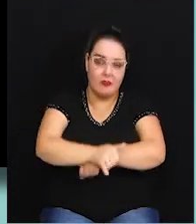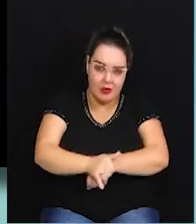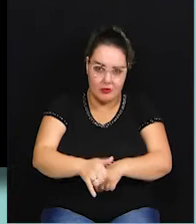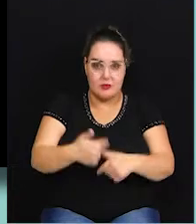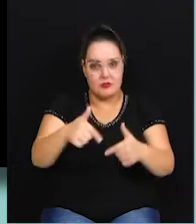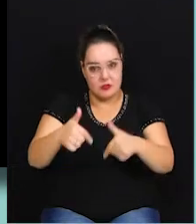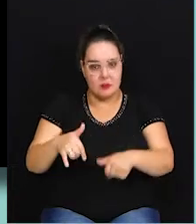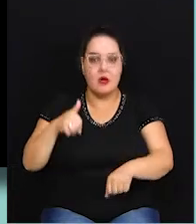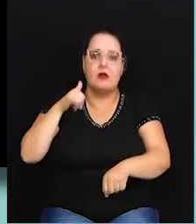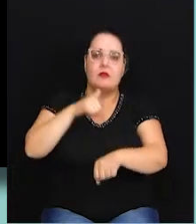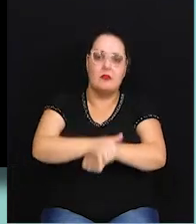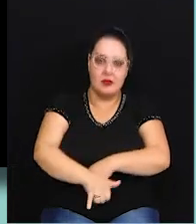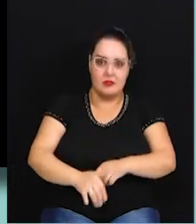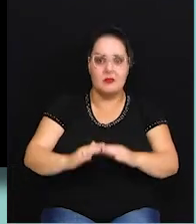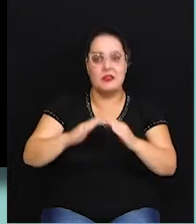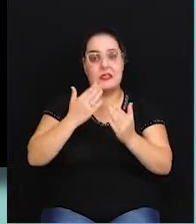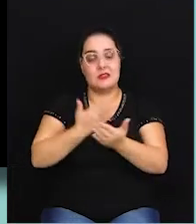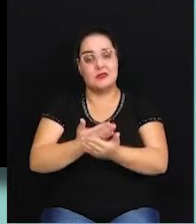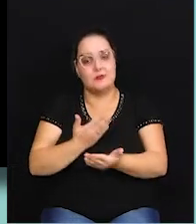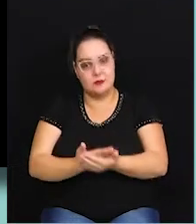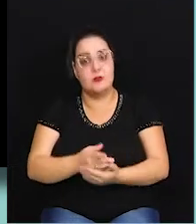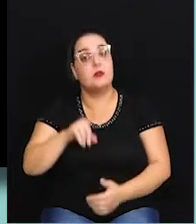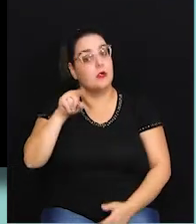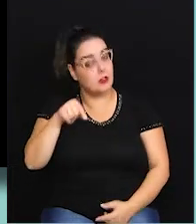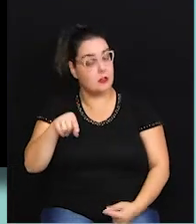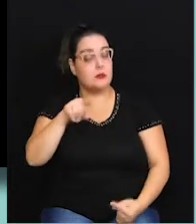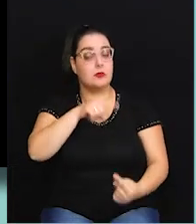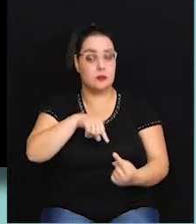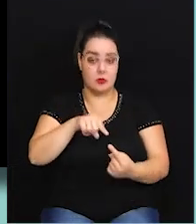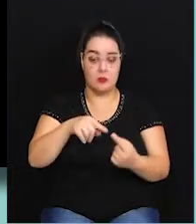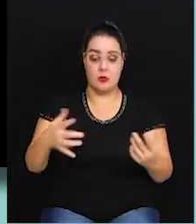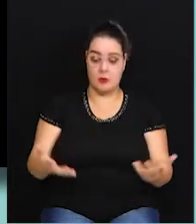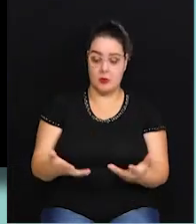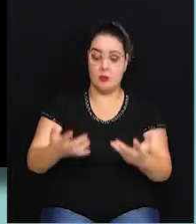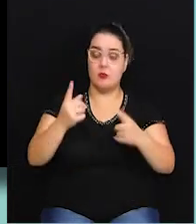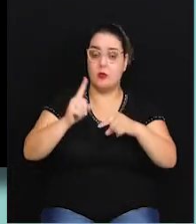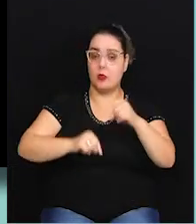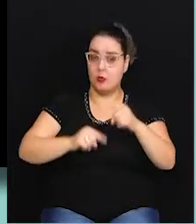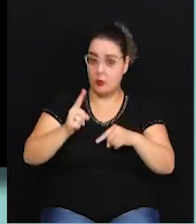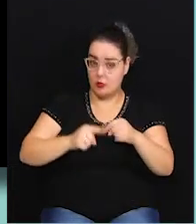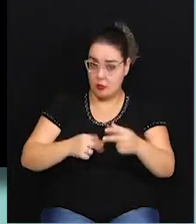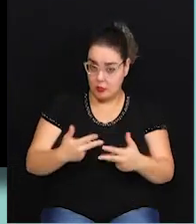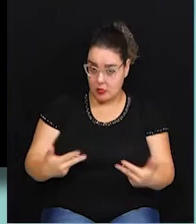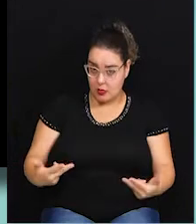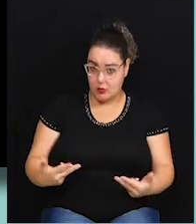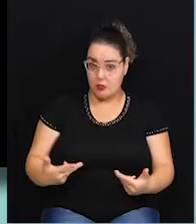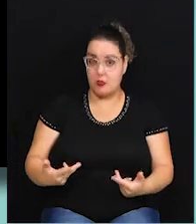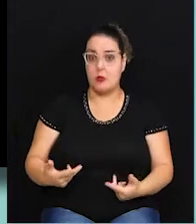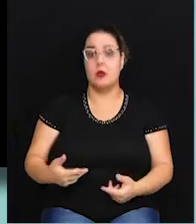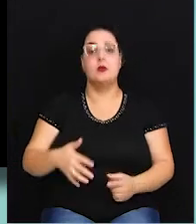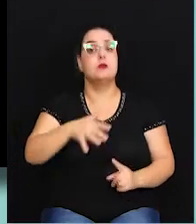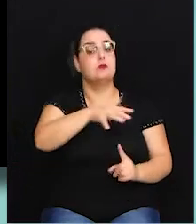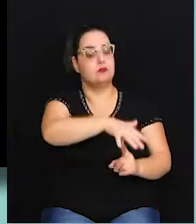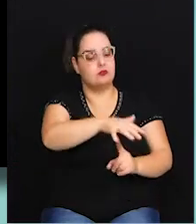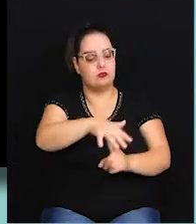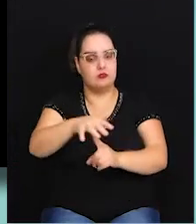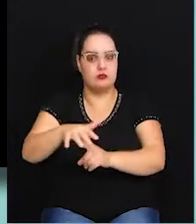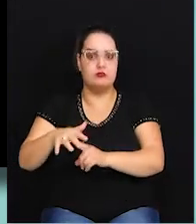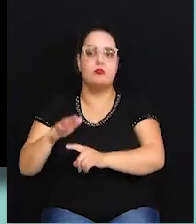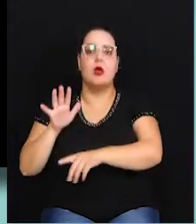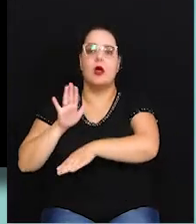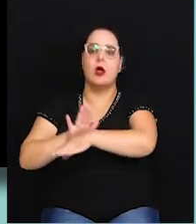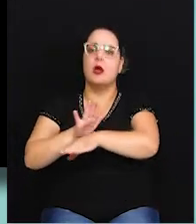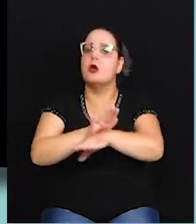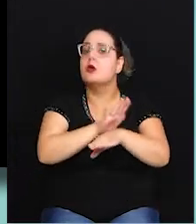Então, esse é justamente o nosso objetivo, de contribuir, então, para um produto que, além de ser ecológico,